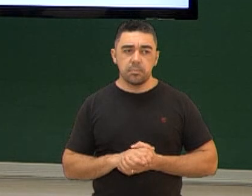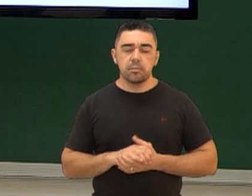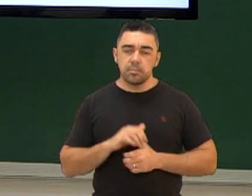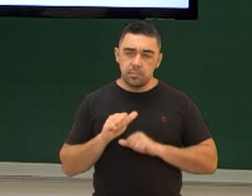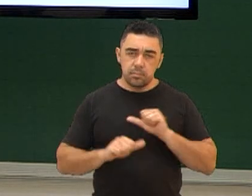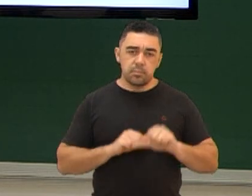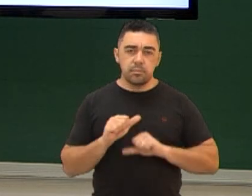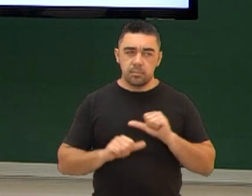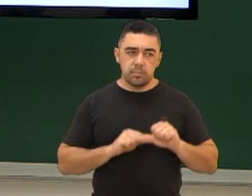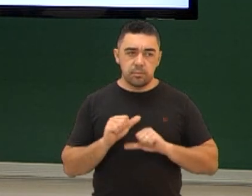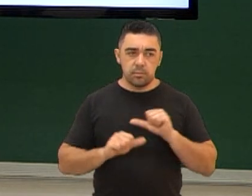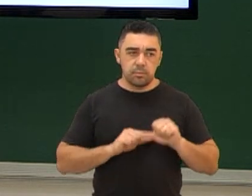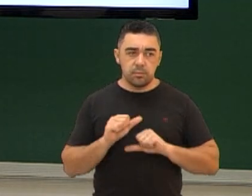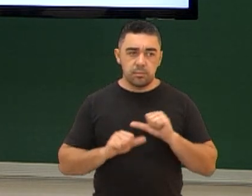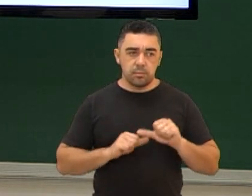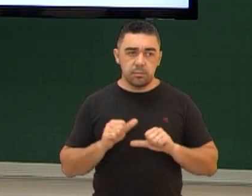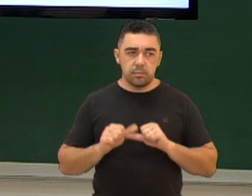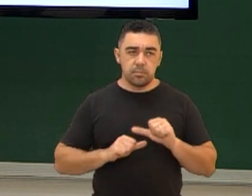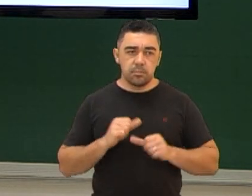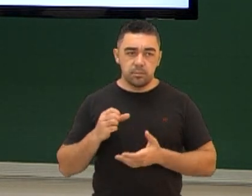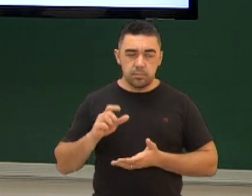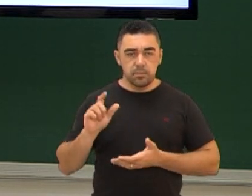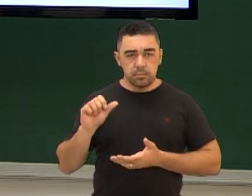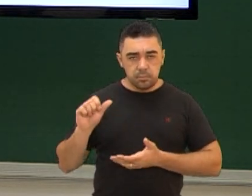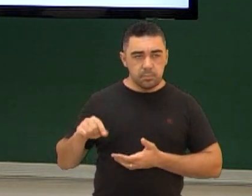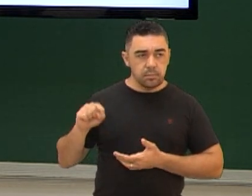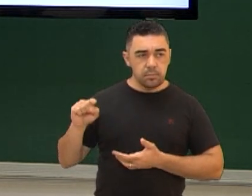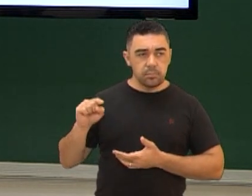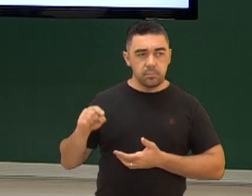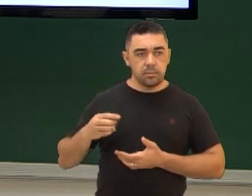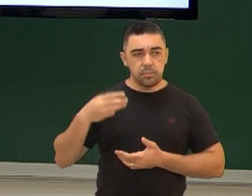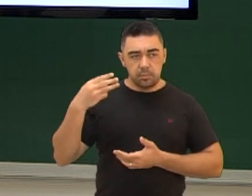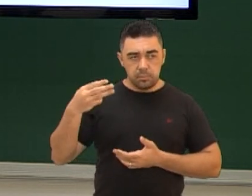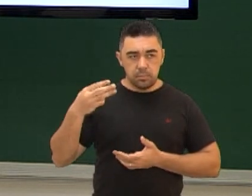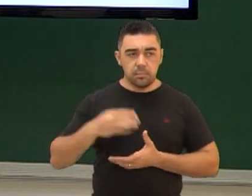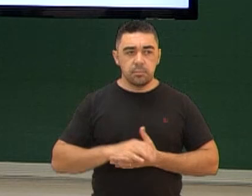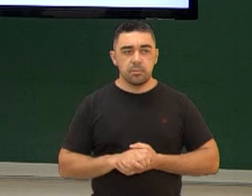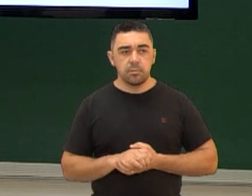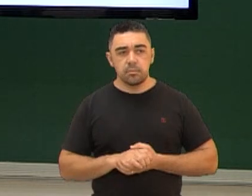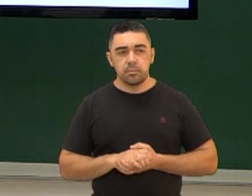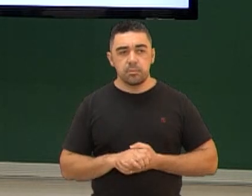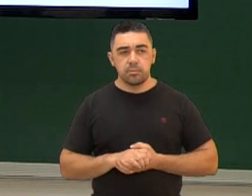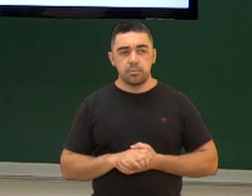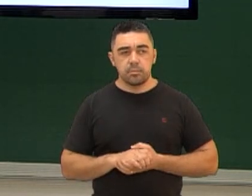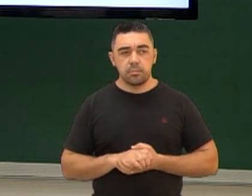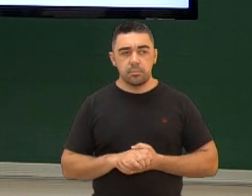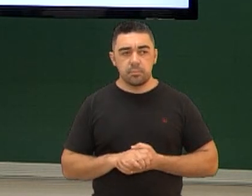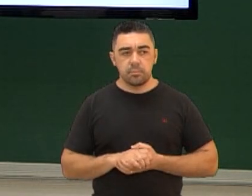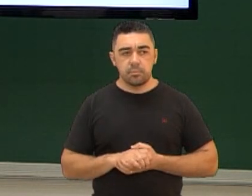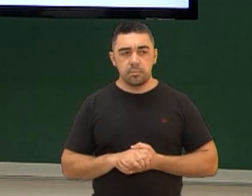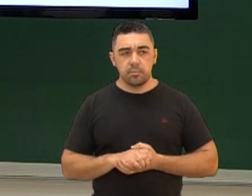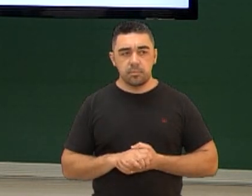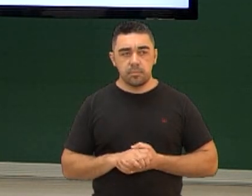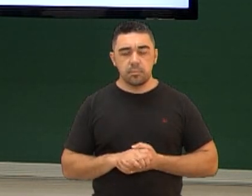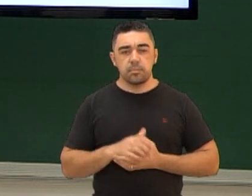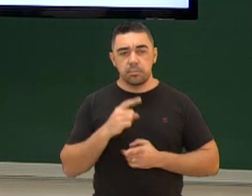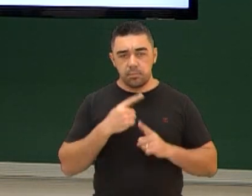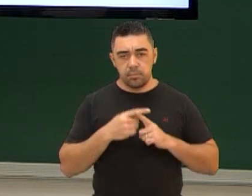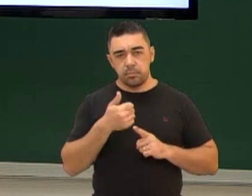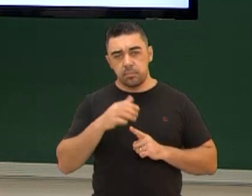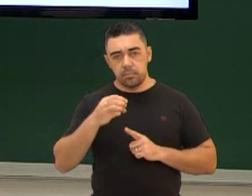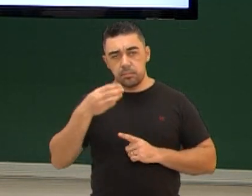Portanto, eu pulei para uma casa da milhar aqui, né? 10 ao cubo. Então, eu tenho 2,88 vezes 10 ao